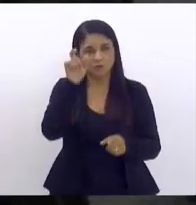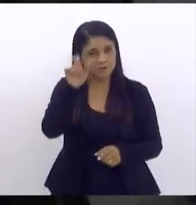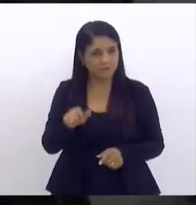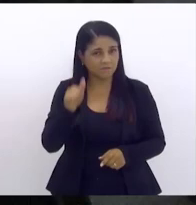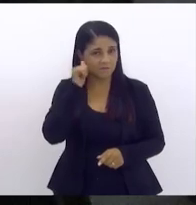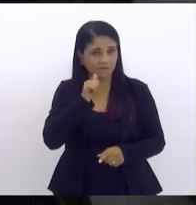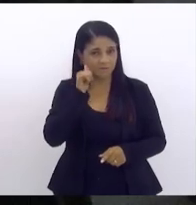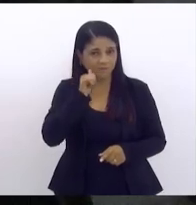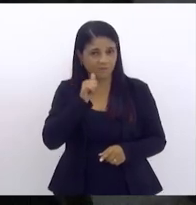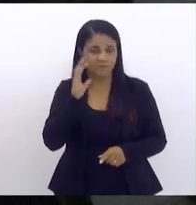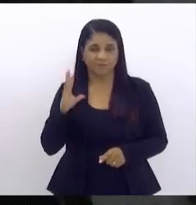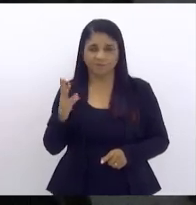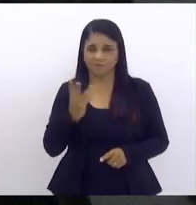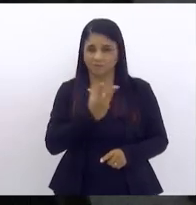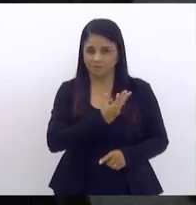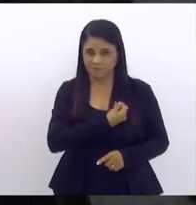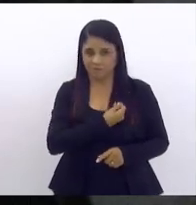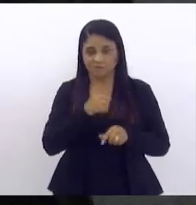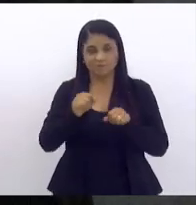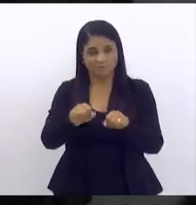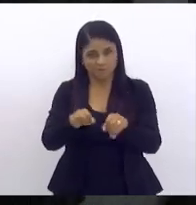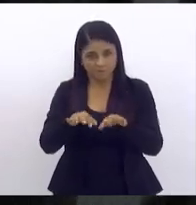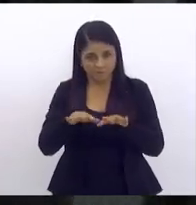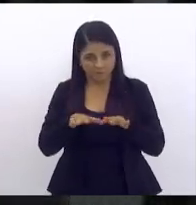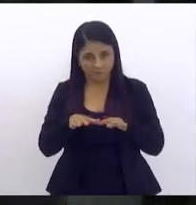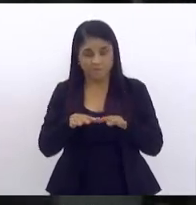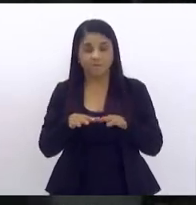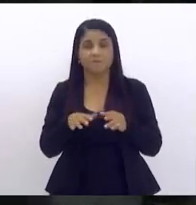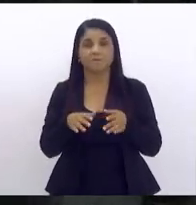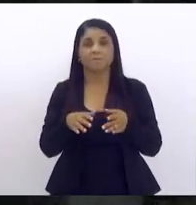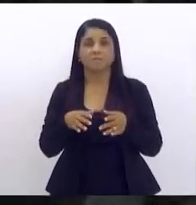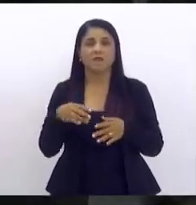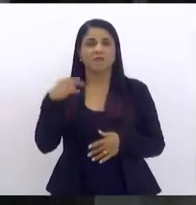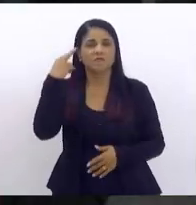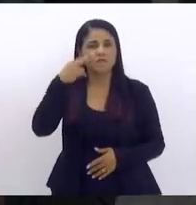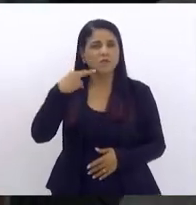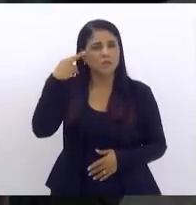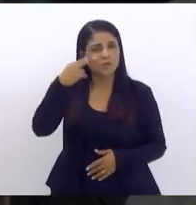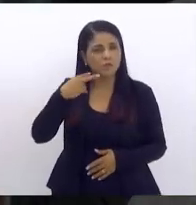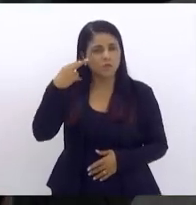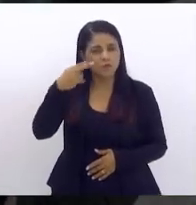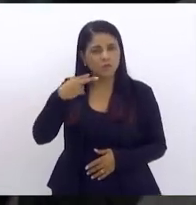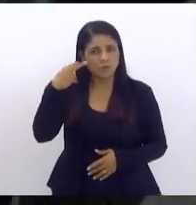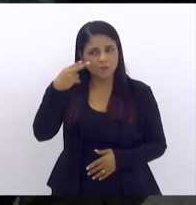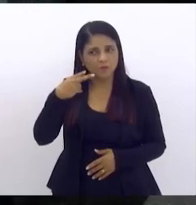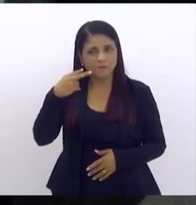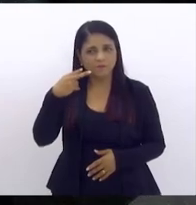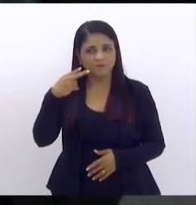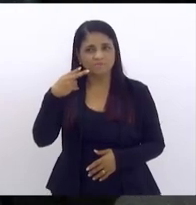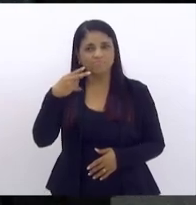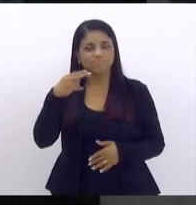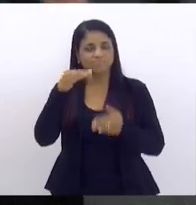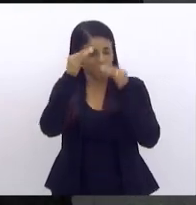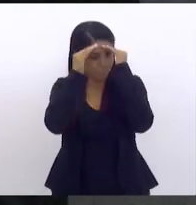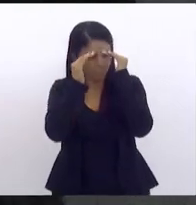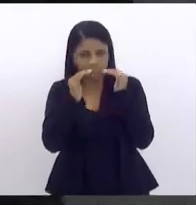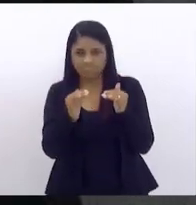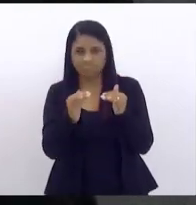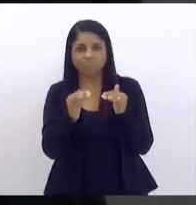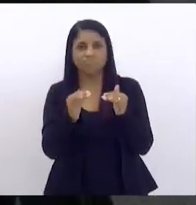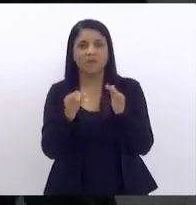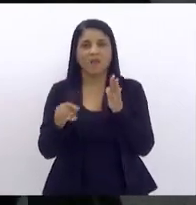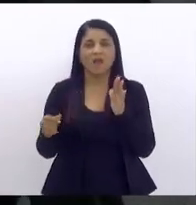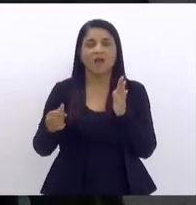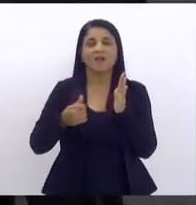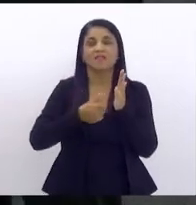mandato parlamentar, desferidos contra a vereadora, inclusive desrespeitando a identidade